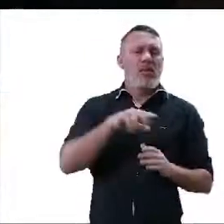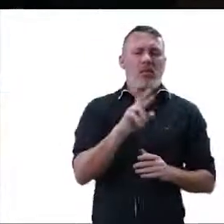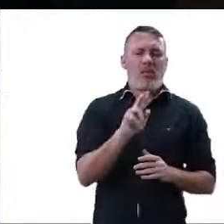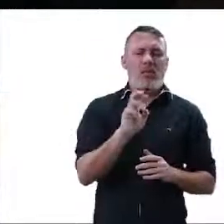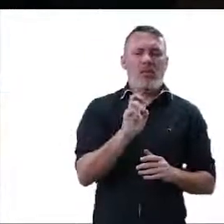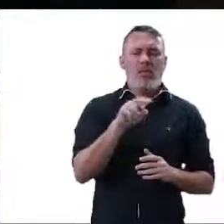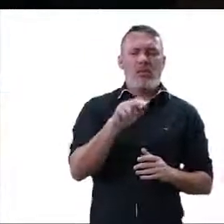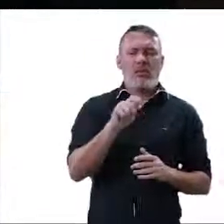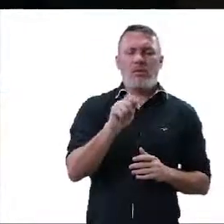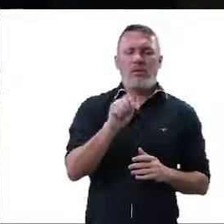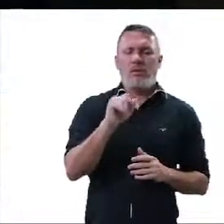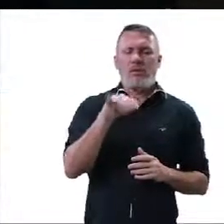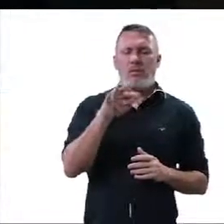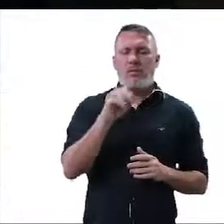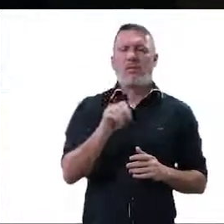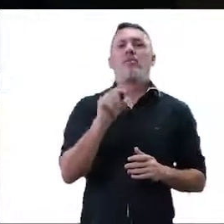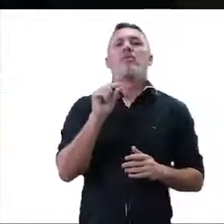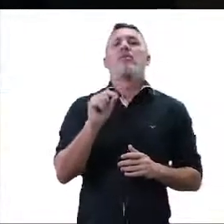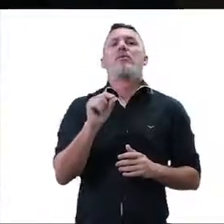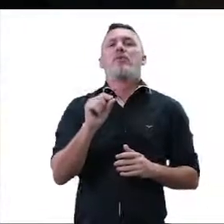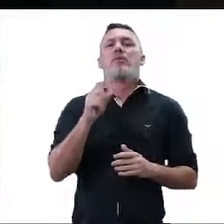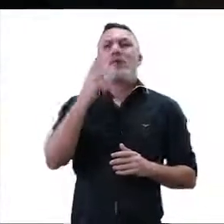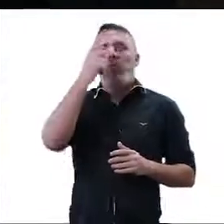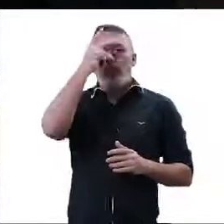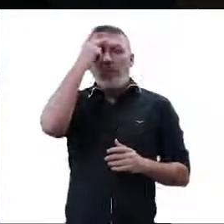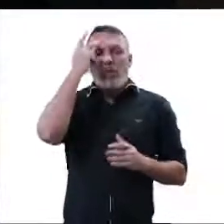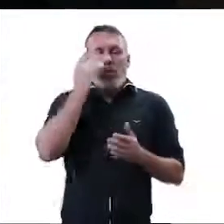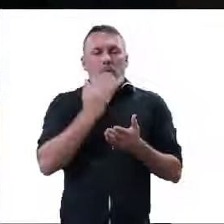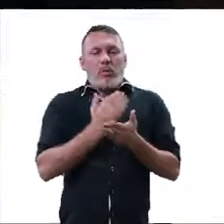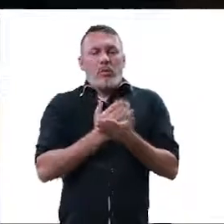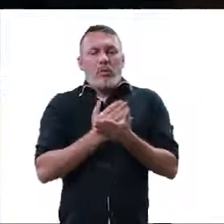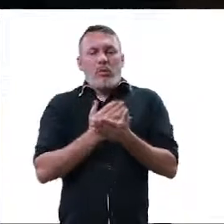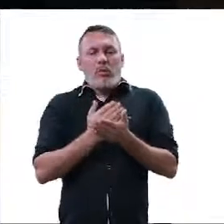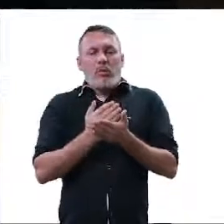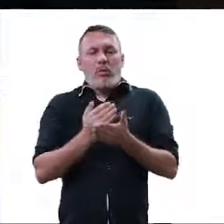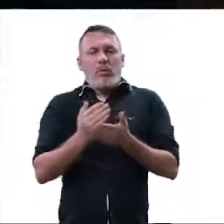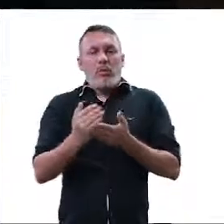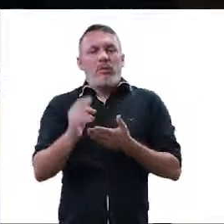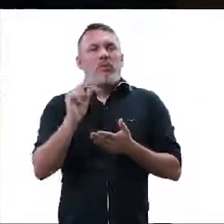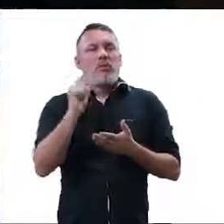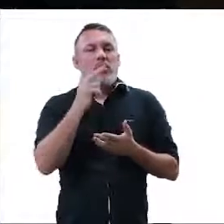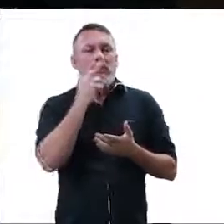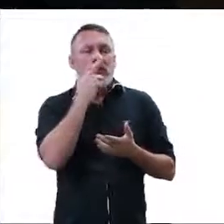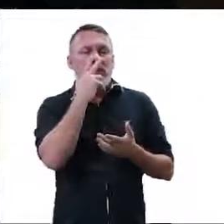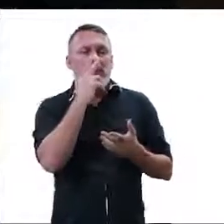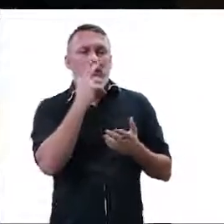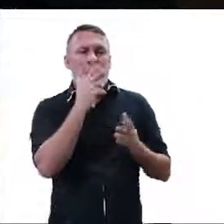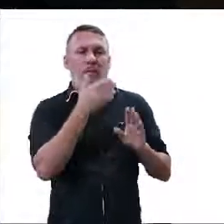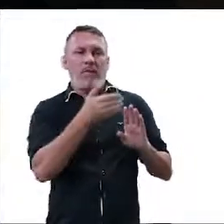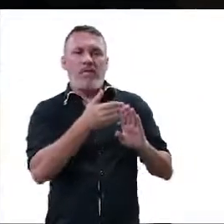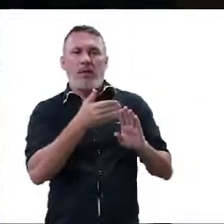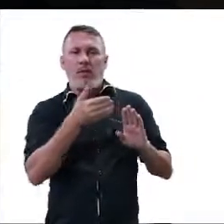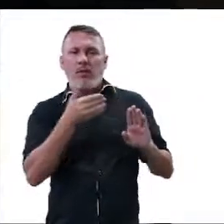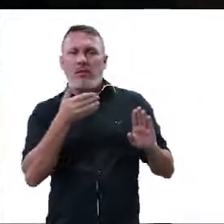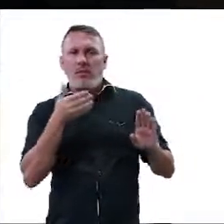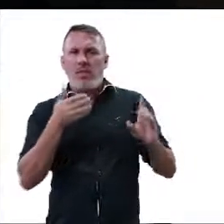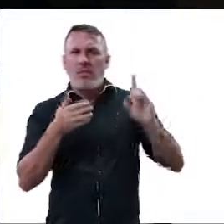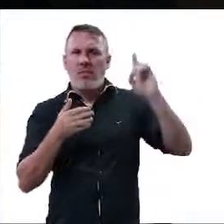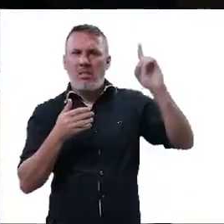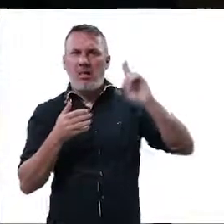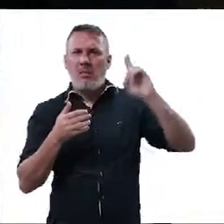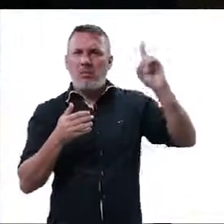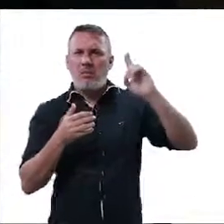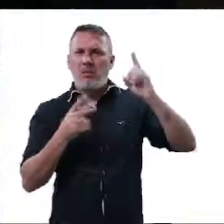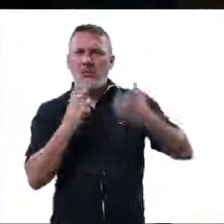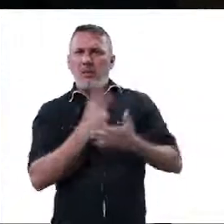quando as pessoas começam a se desvincular, se afastar um pouco das explicações